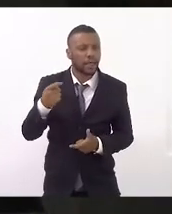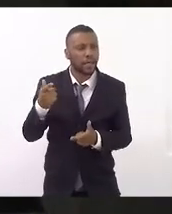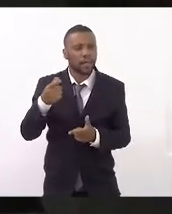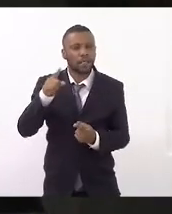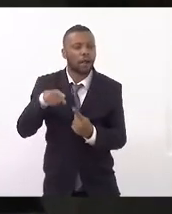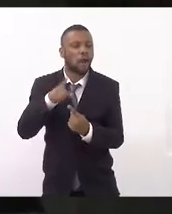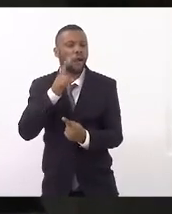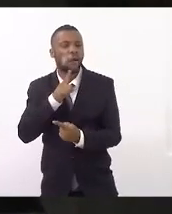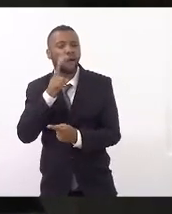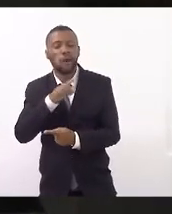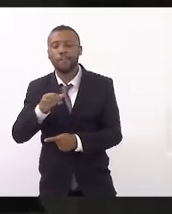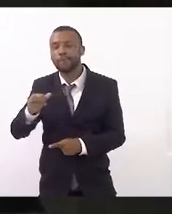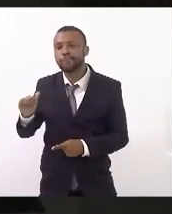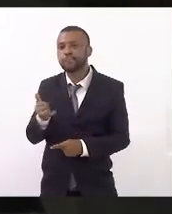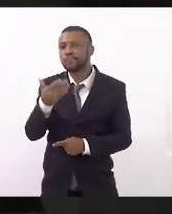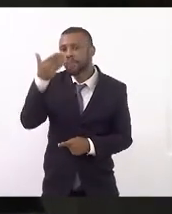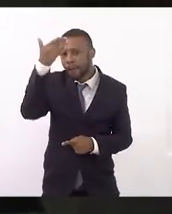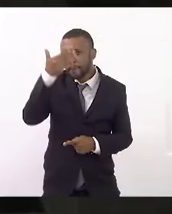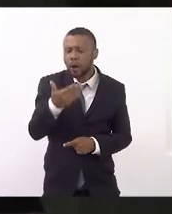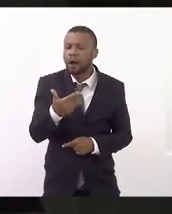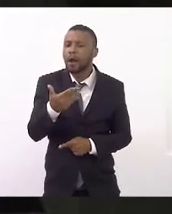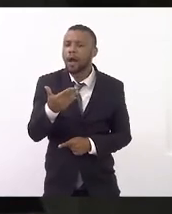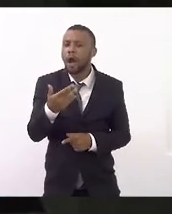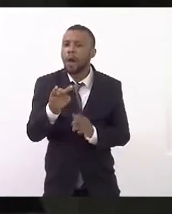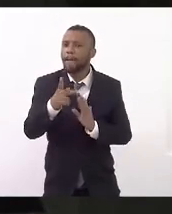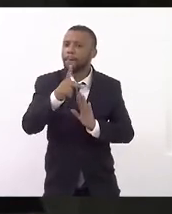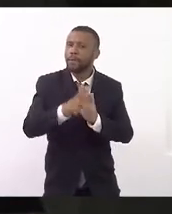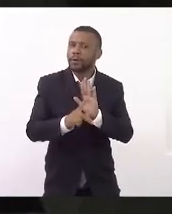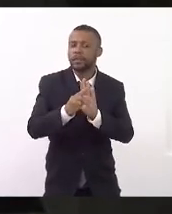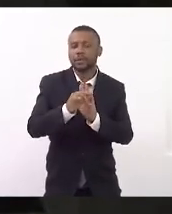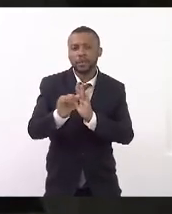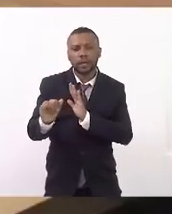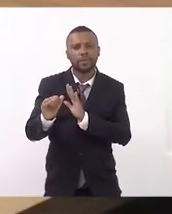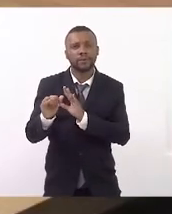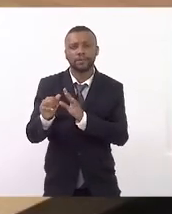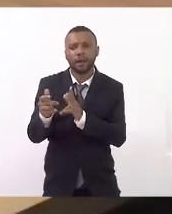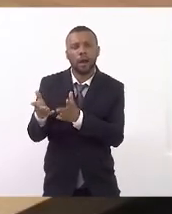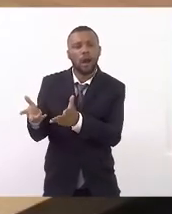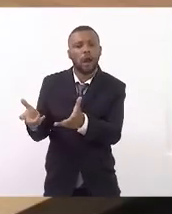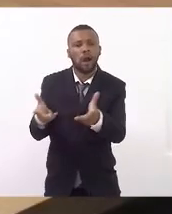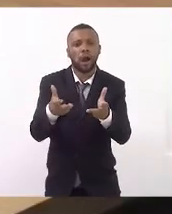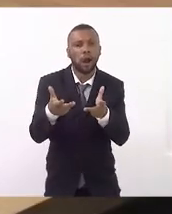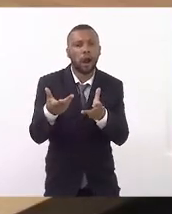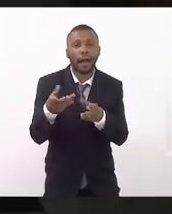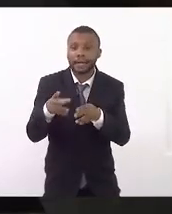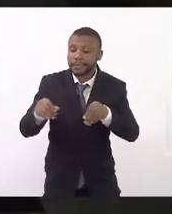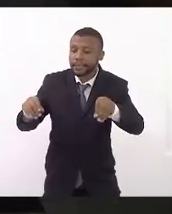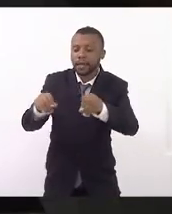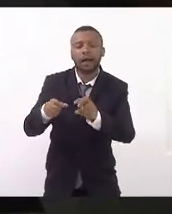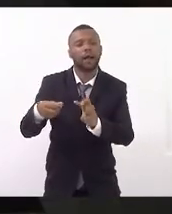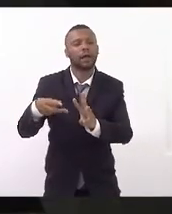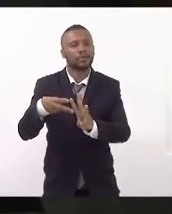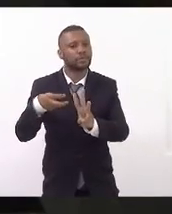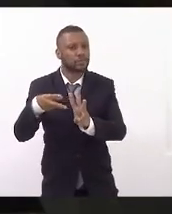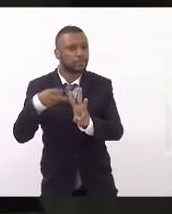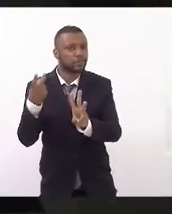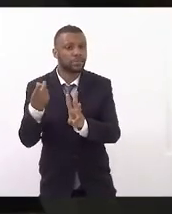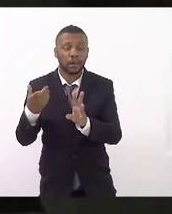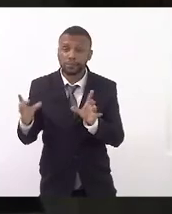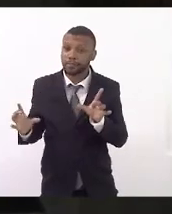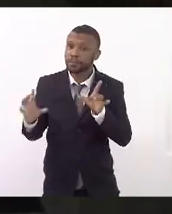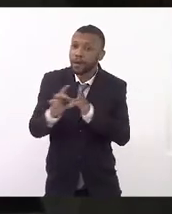para aprovar um indigno projeto de mineração em terra indígena. A própria